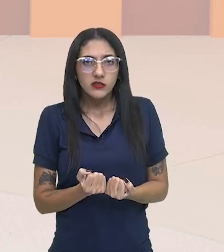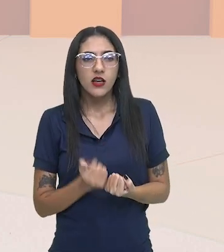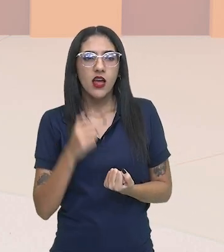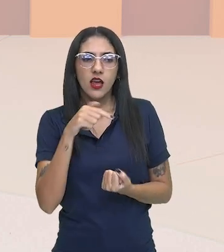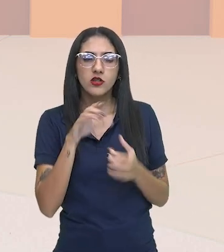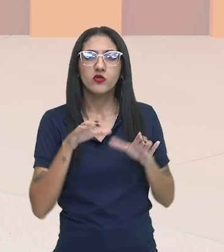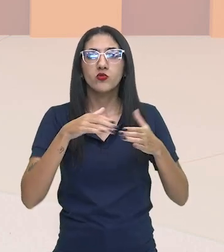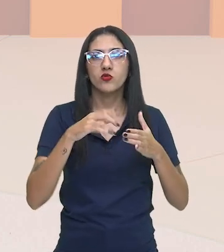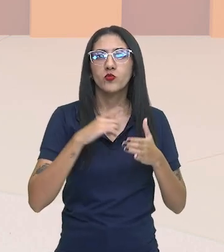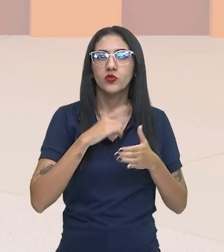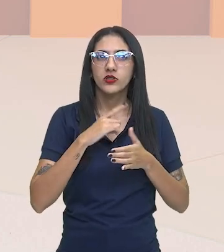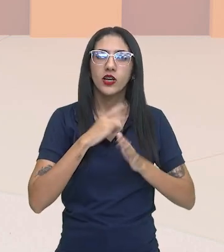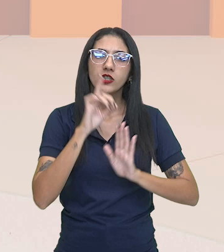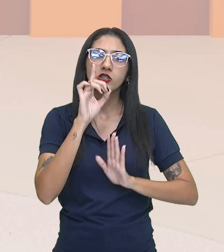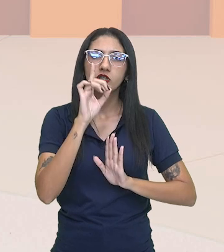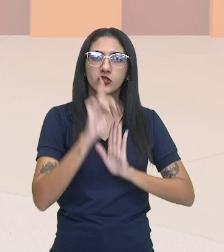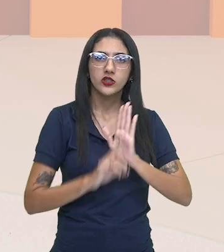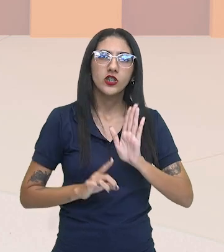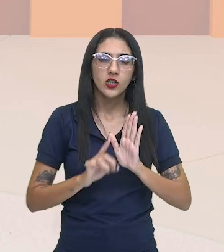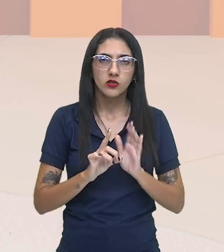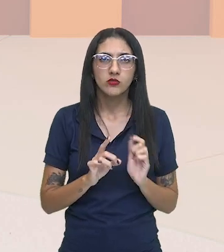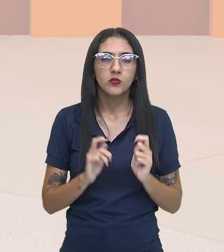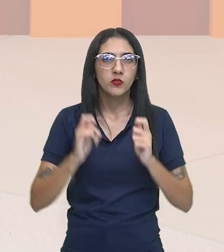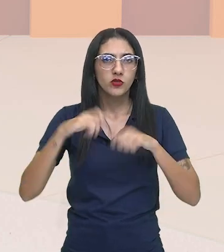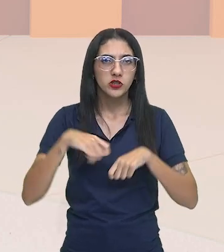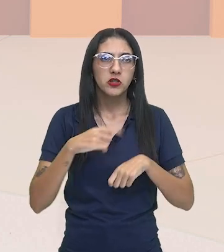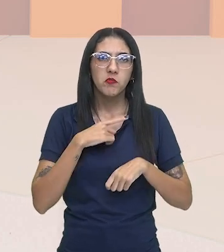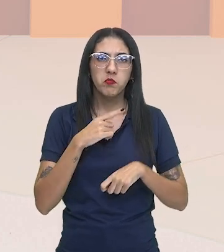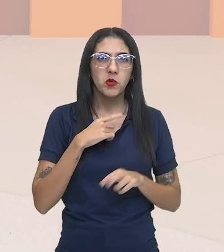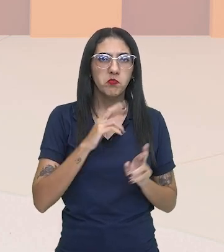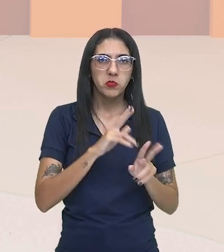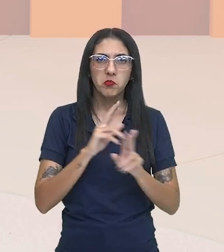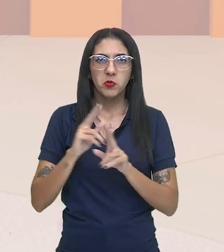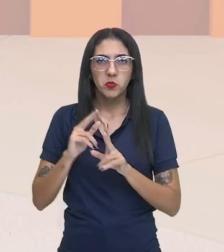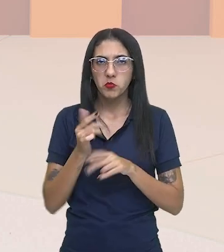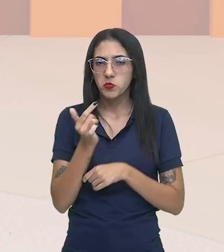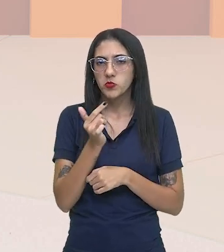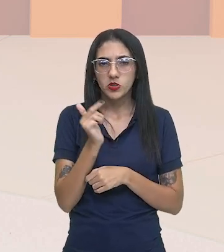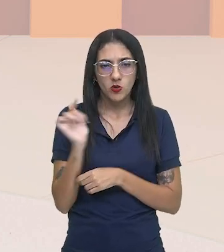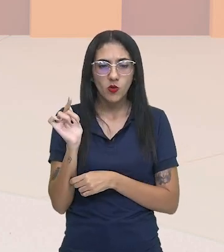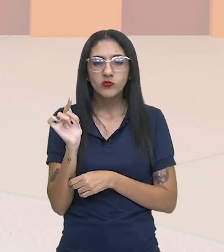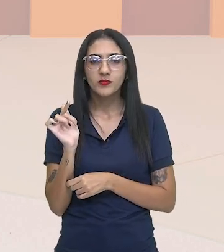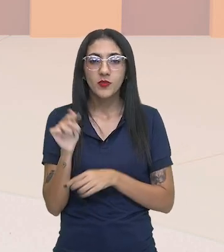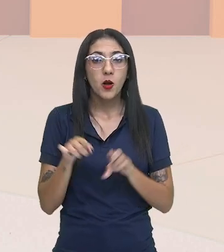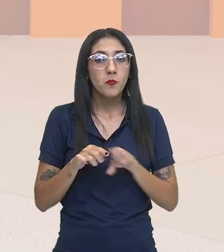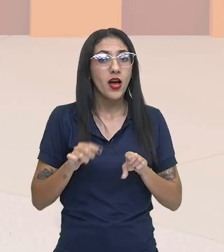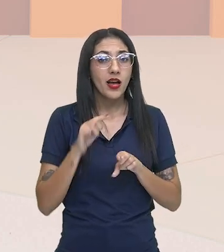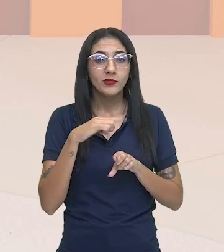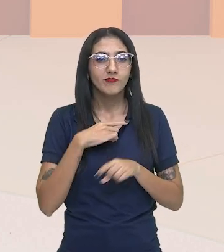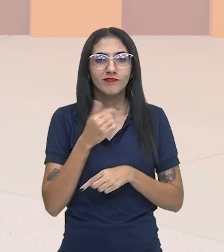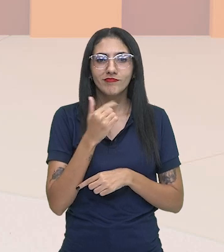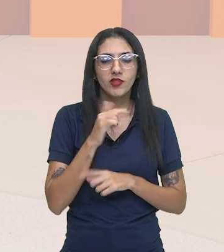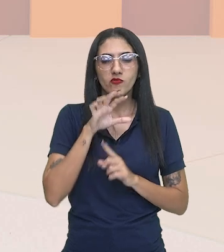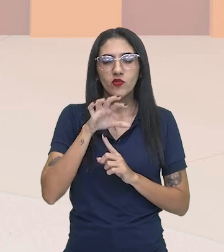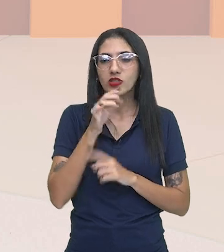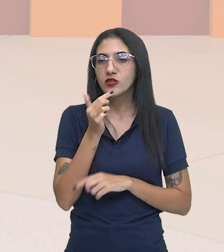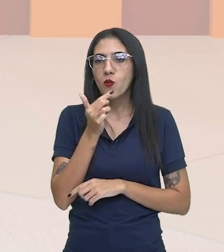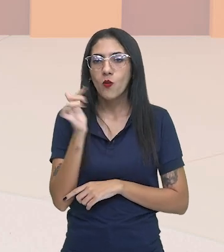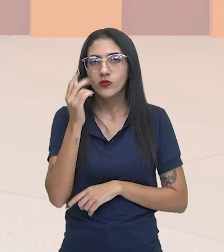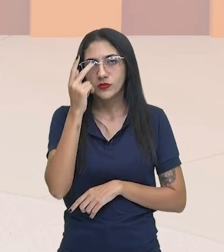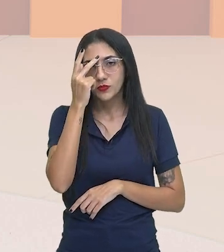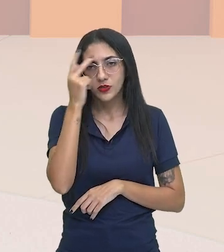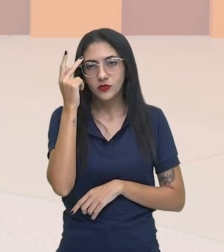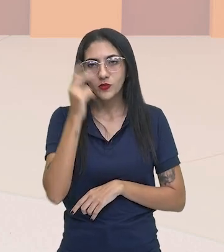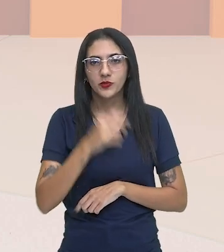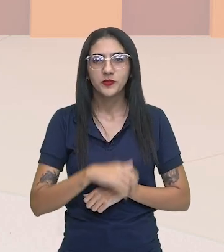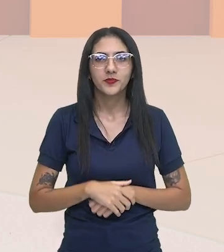que têm direitos a serem diferentes, desde que não prejudique outros cidadãos. Então,